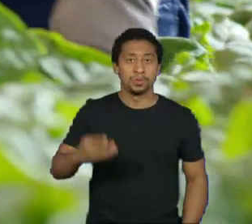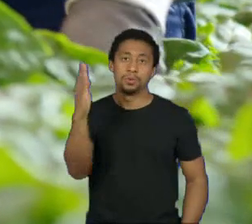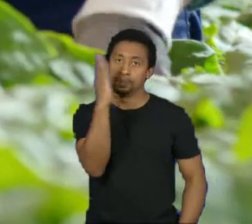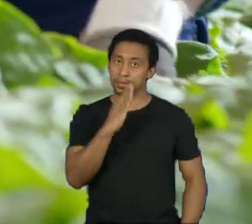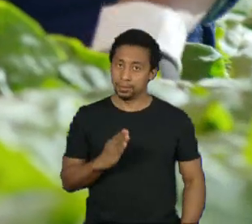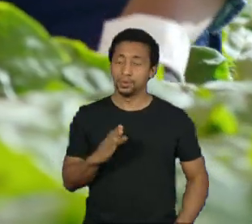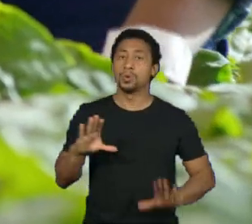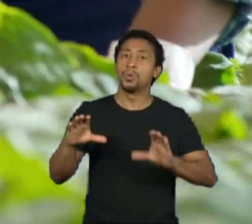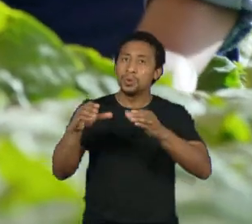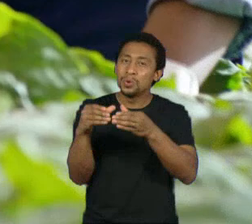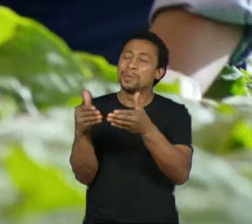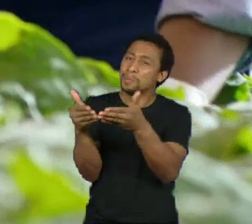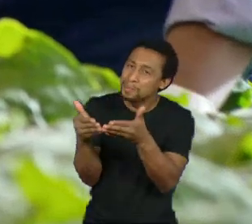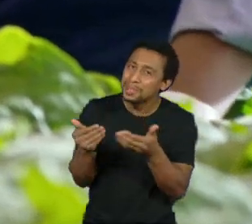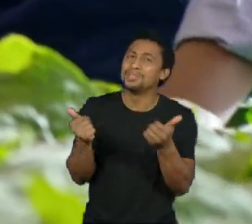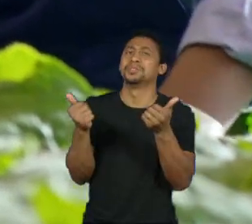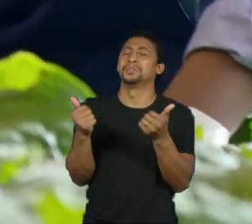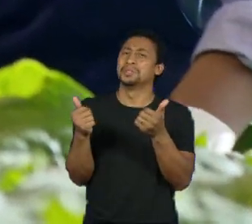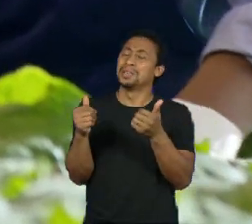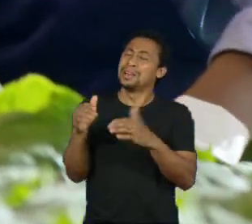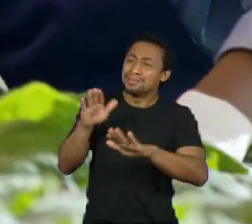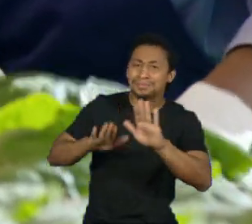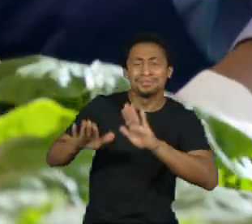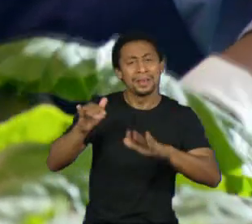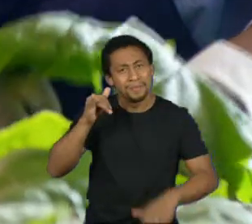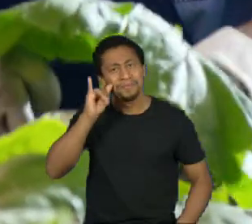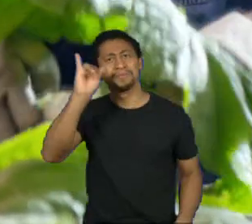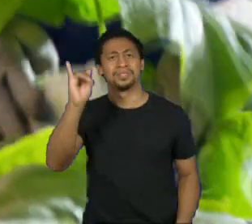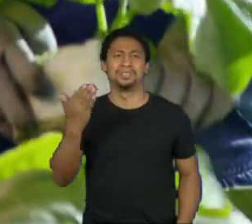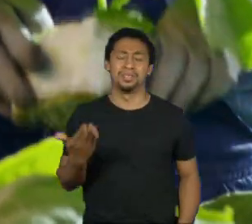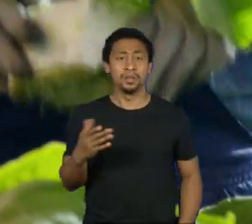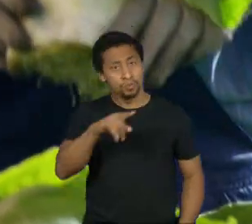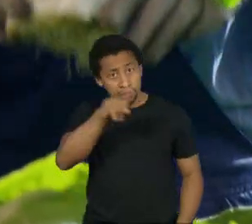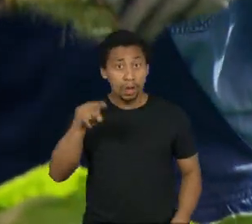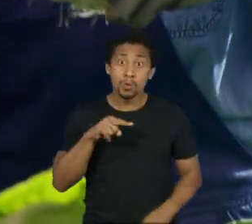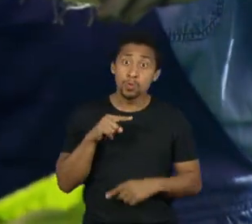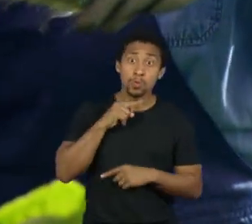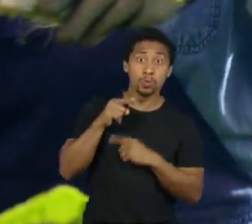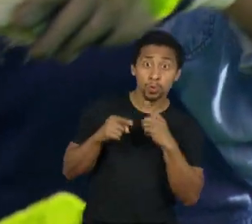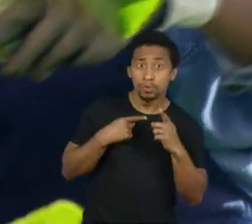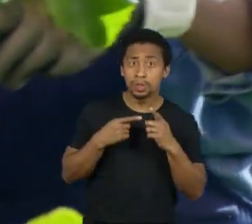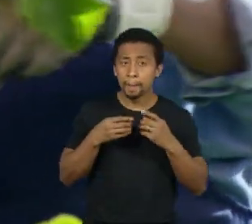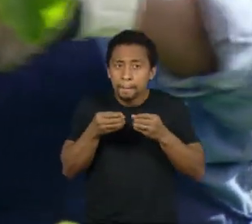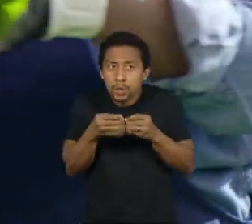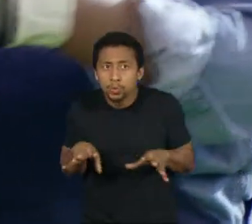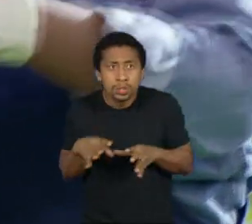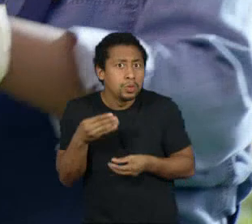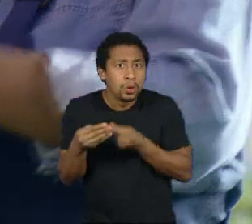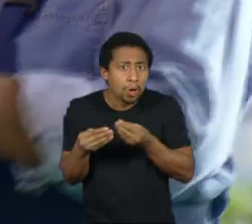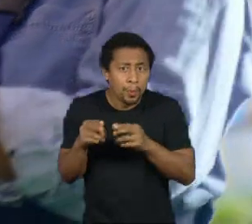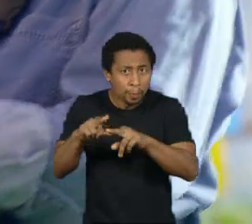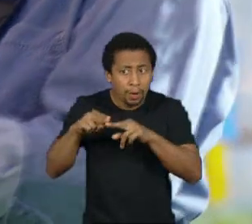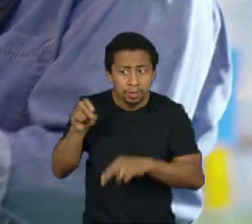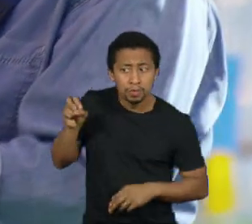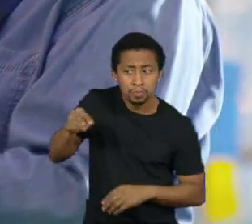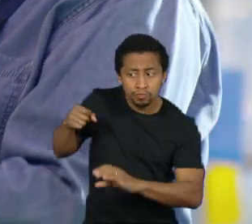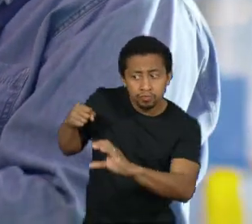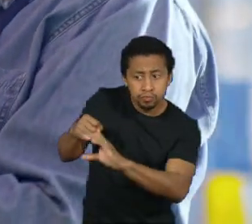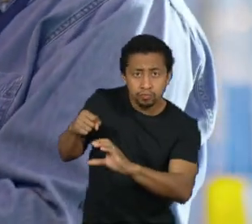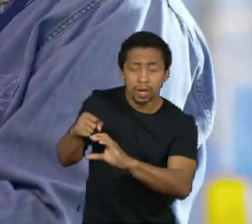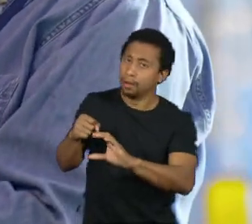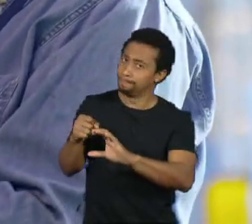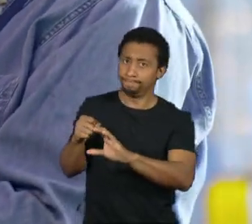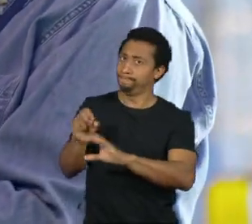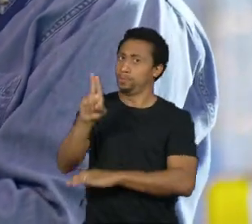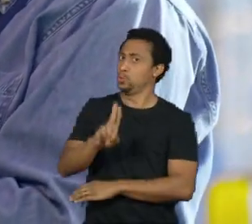pedido a aplicação do princípio da precaução. Se há dúvidas sobre os danos que podem ser causados por uma substância, não